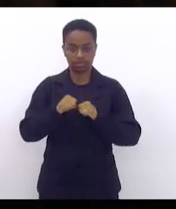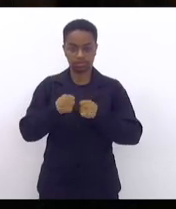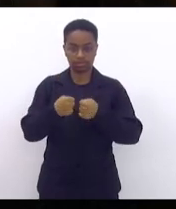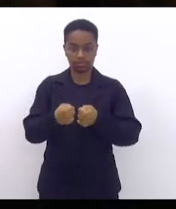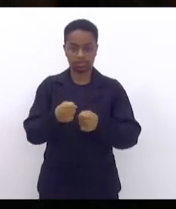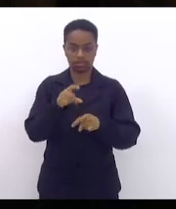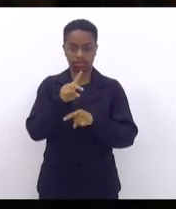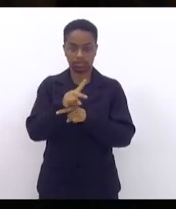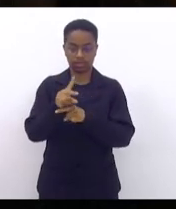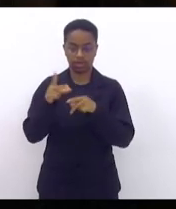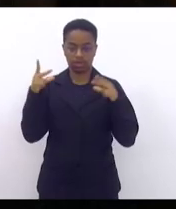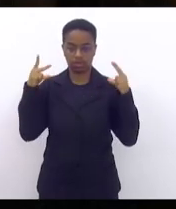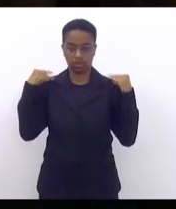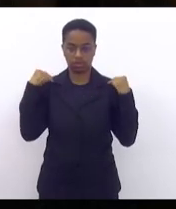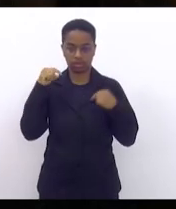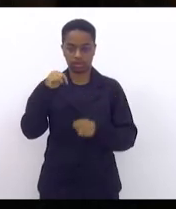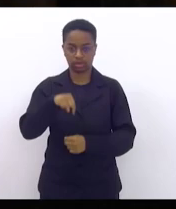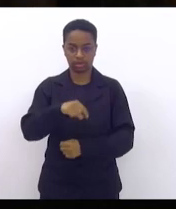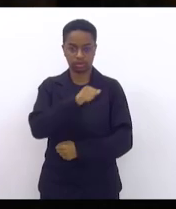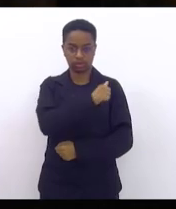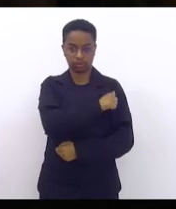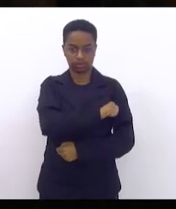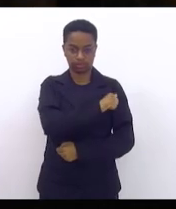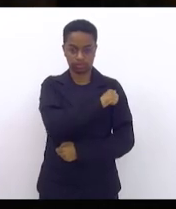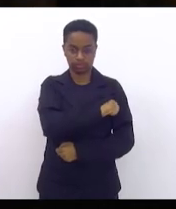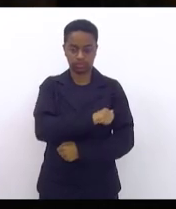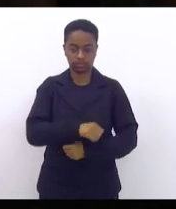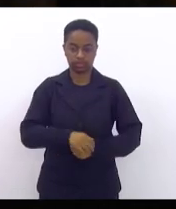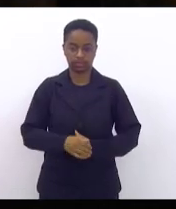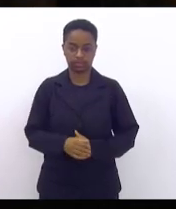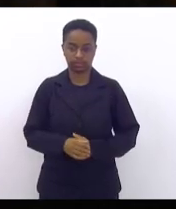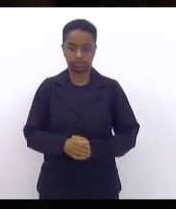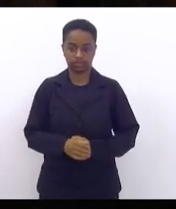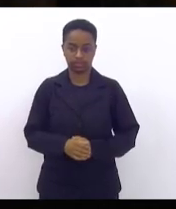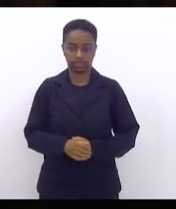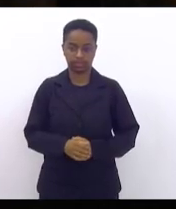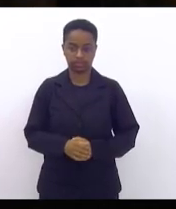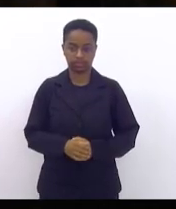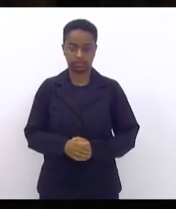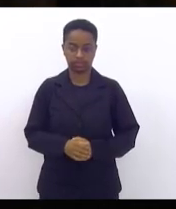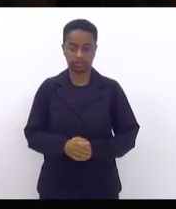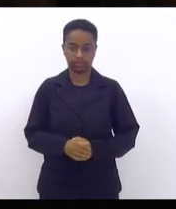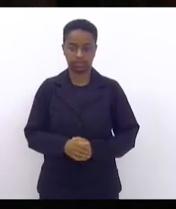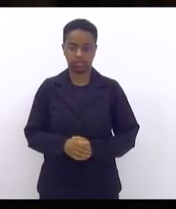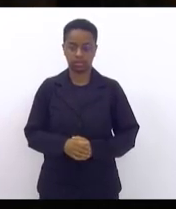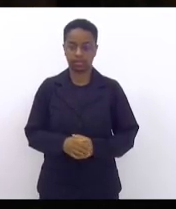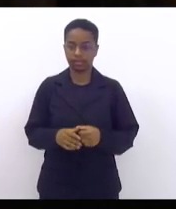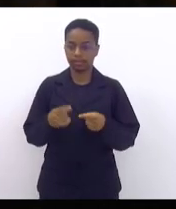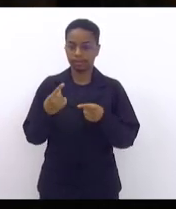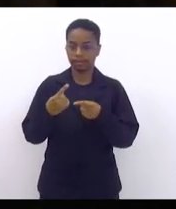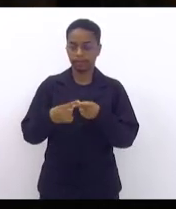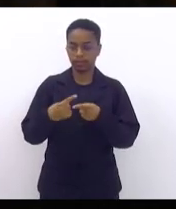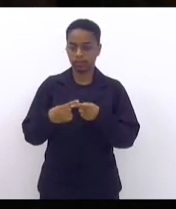do nosso Estado do Rio de Janeiro que são tão achincalhados